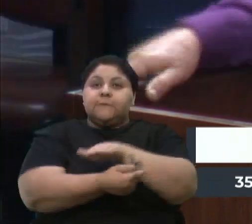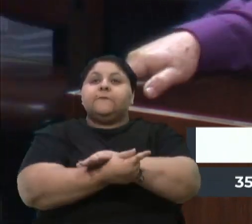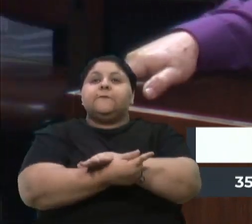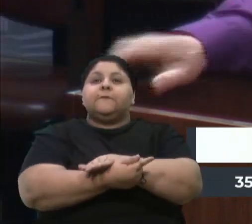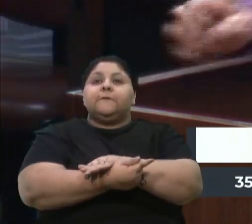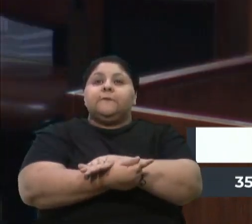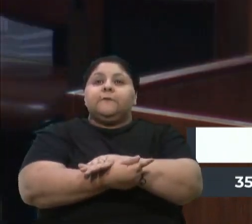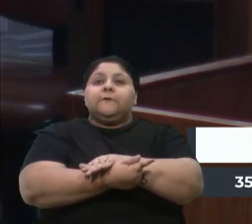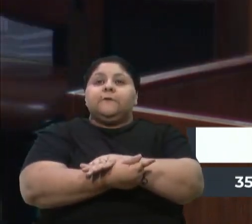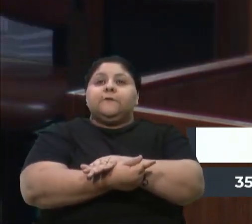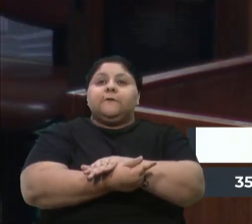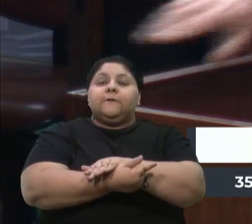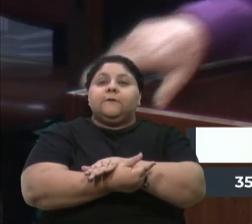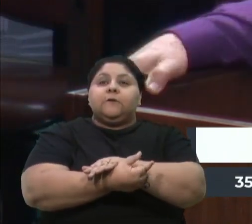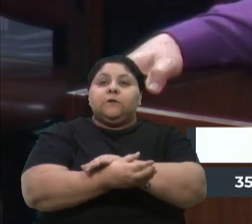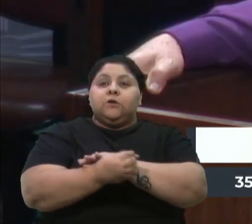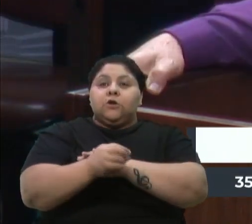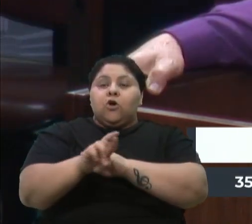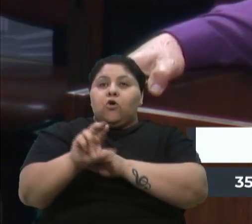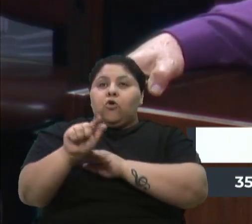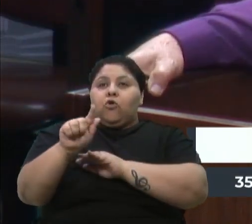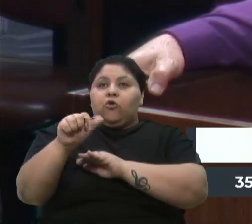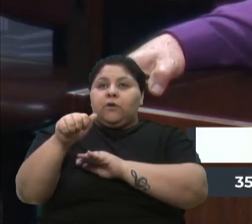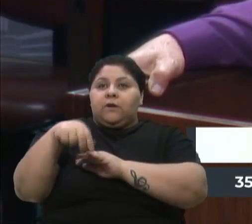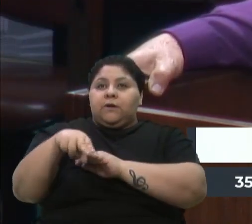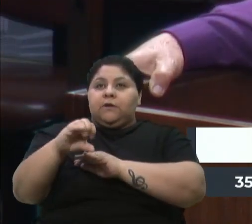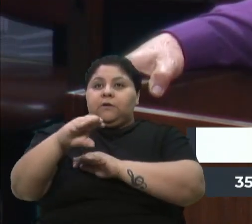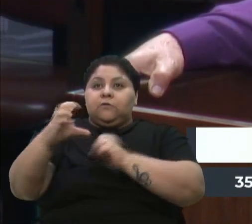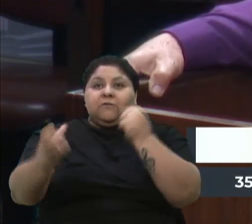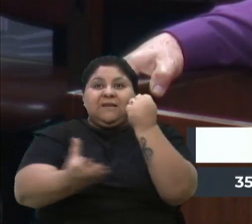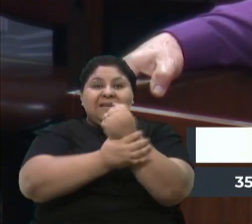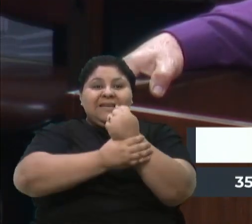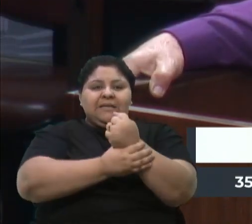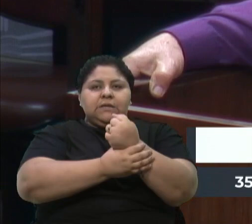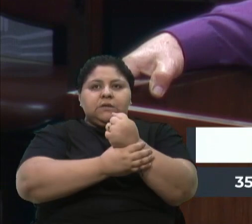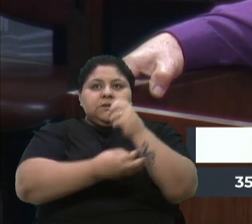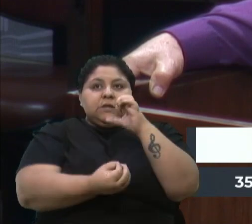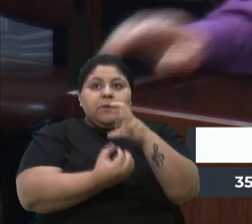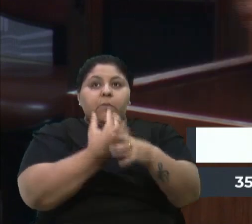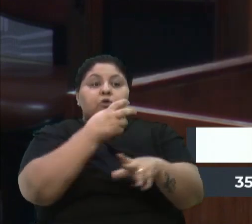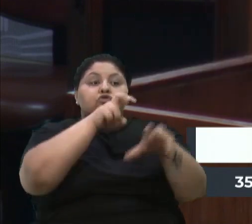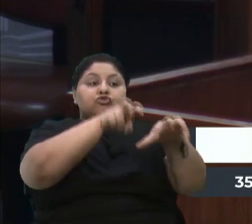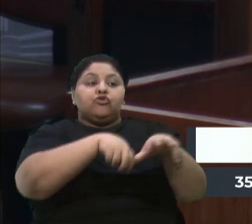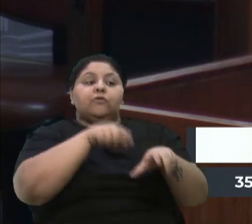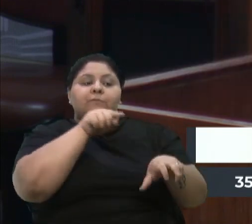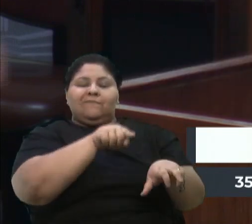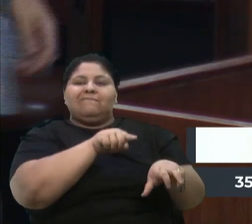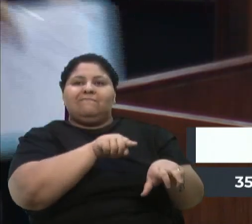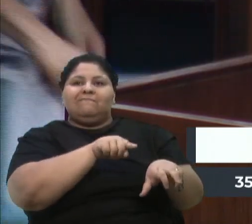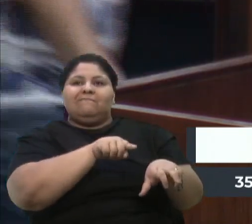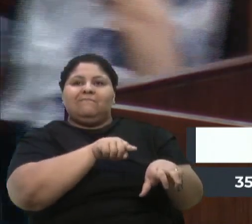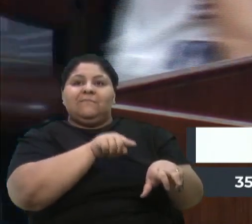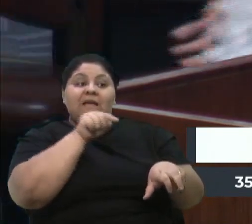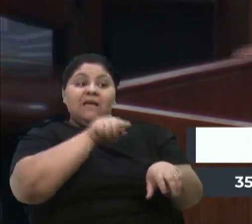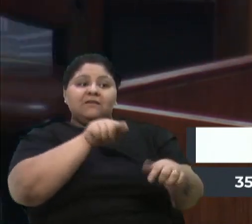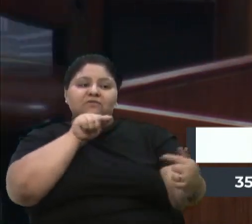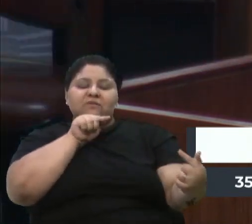em orgânicos garante a produção daquele agricultor que está lá. É isso que é o